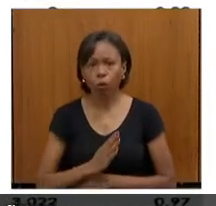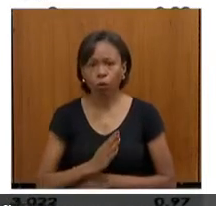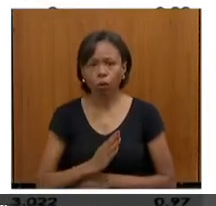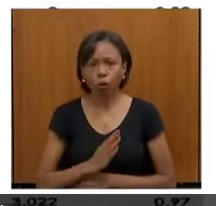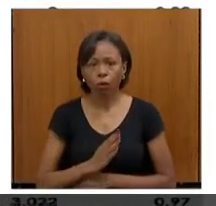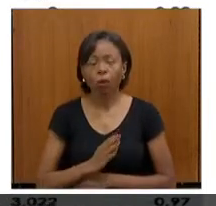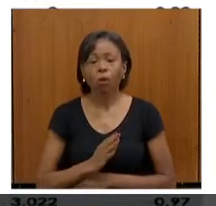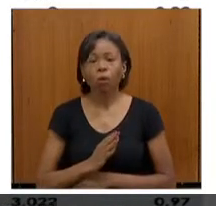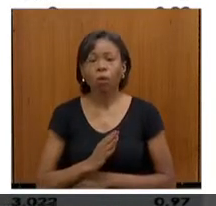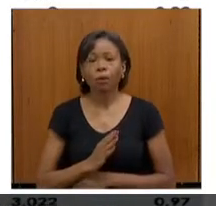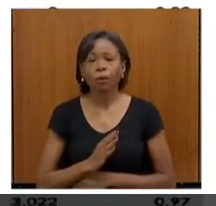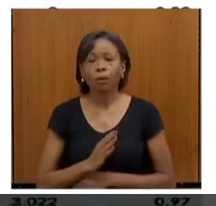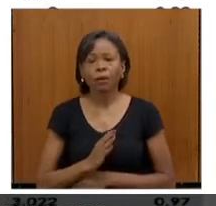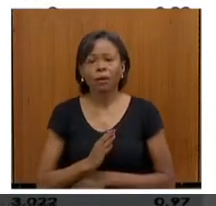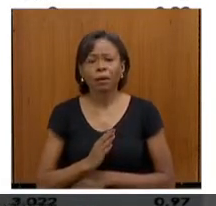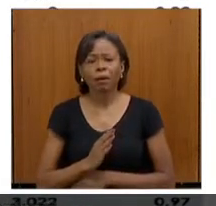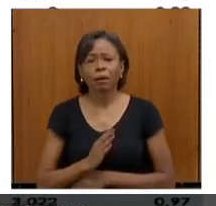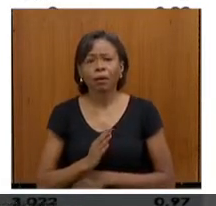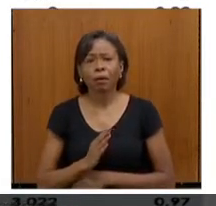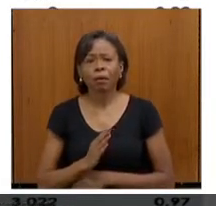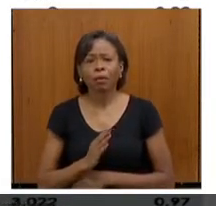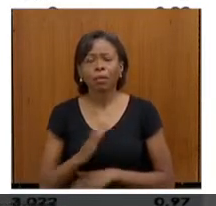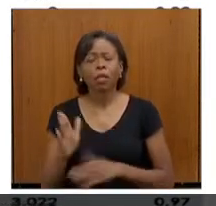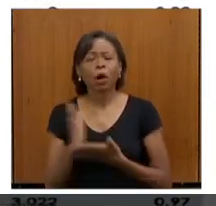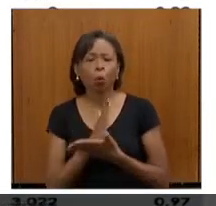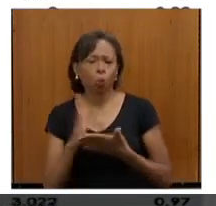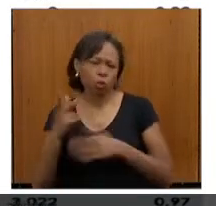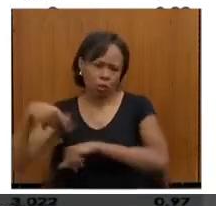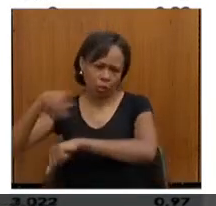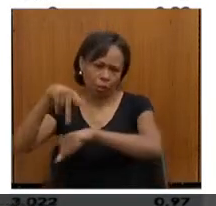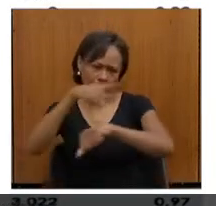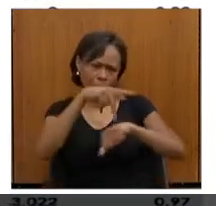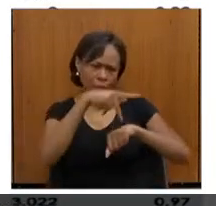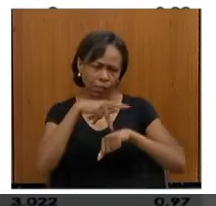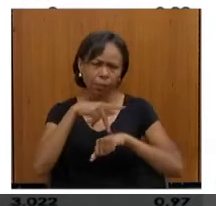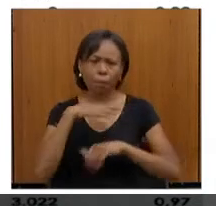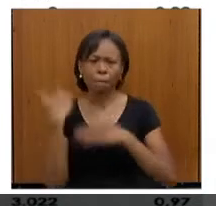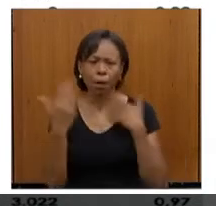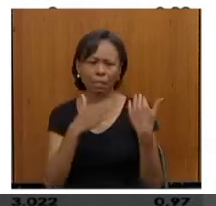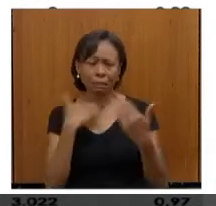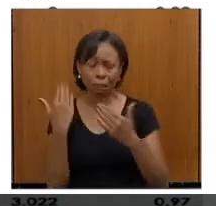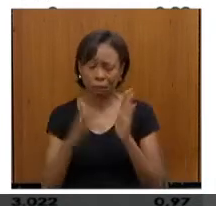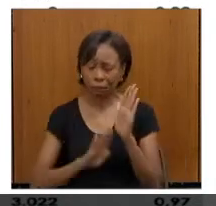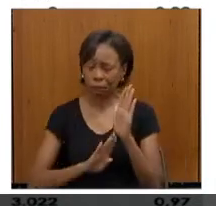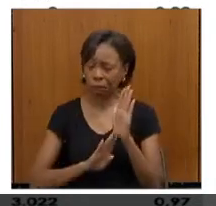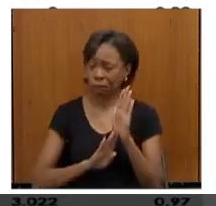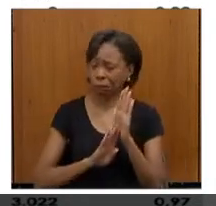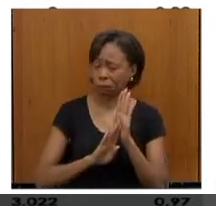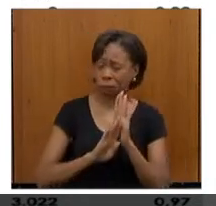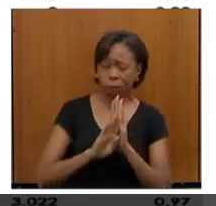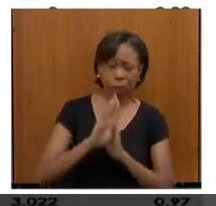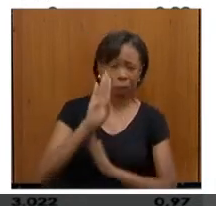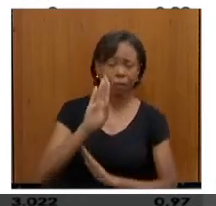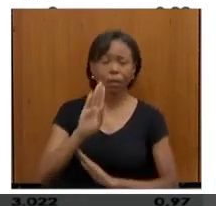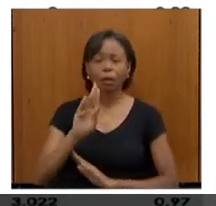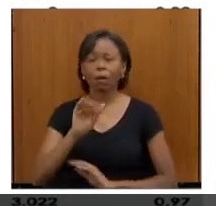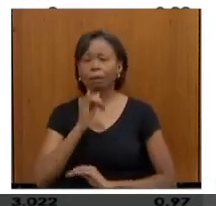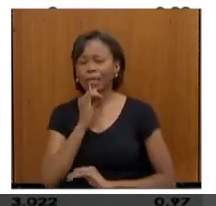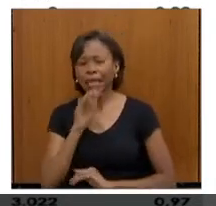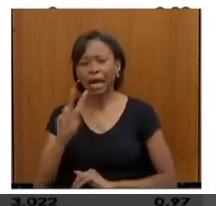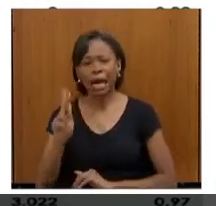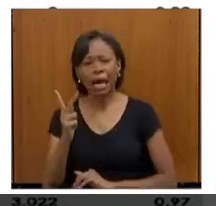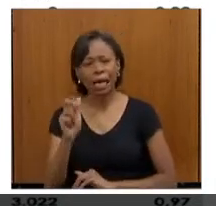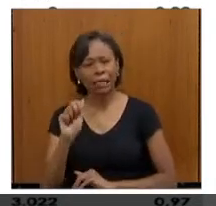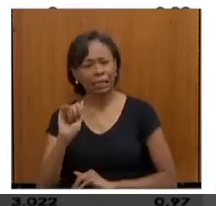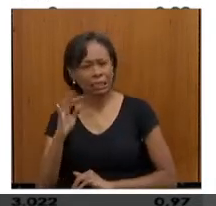A taxa de letalidade de alguns países, que a mortalidade foi alta também, como Haiti, Honduras, fica